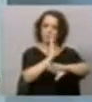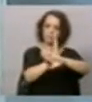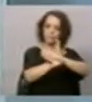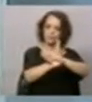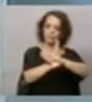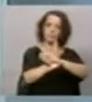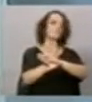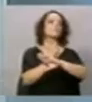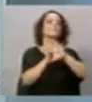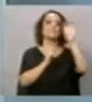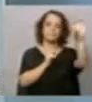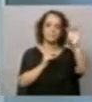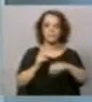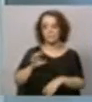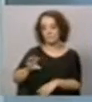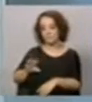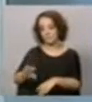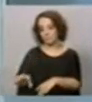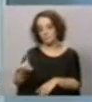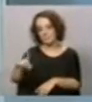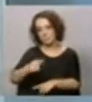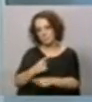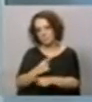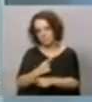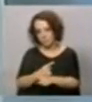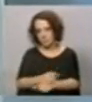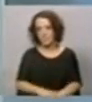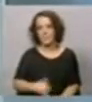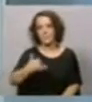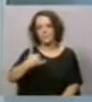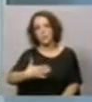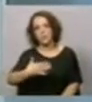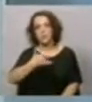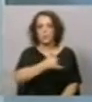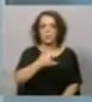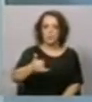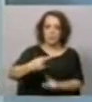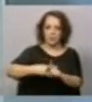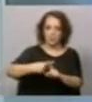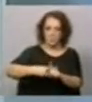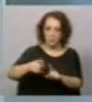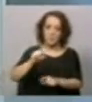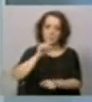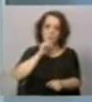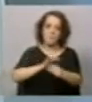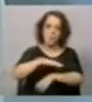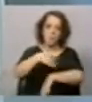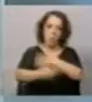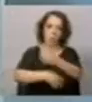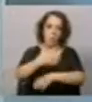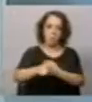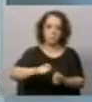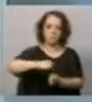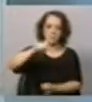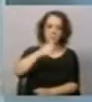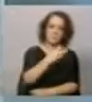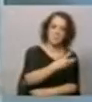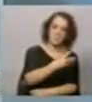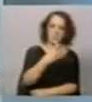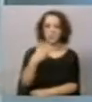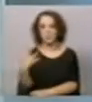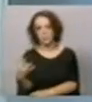aqui no grupo oriental. As temperaturas a variar dos 21 e 22 graus e de notar também a agitação marítima, que andará entre os 3 e os 4